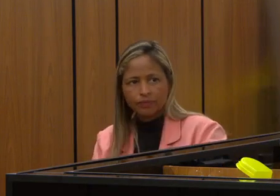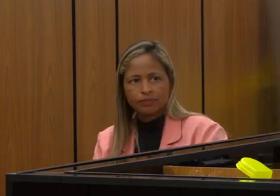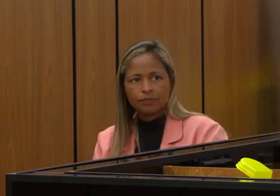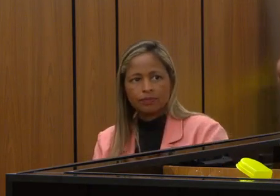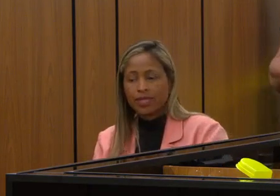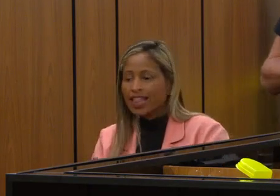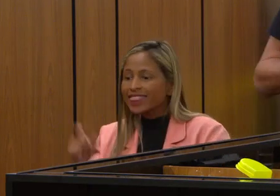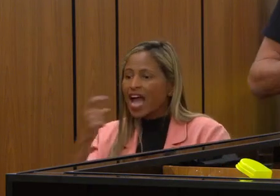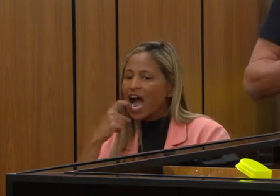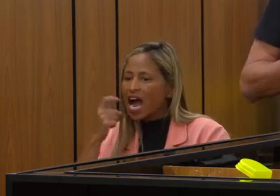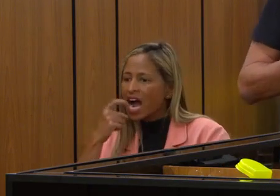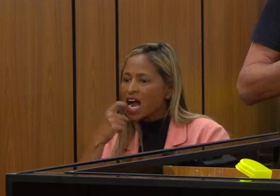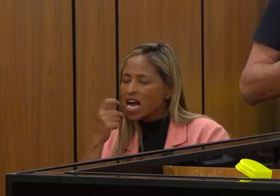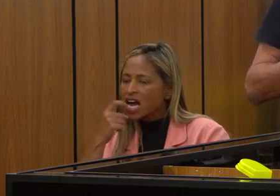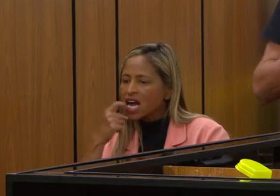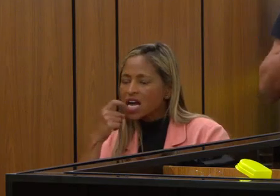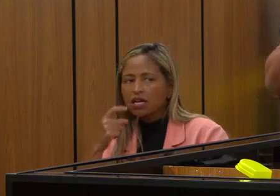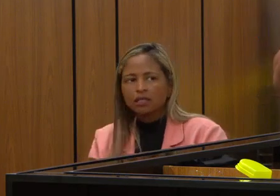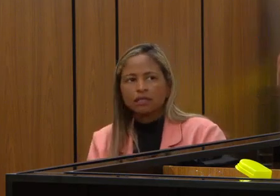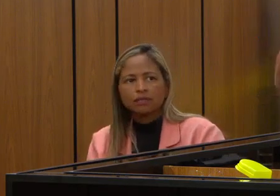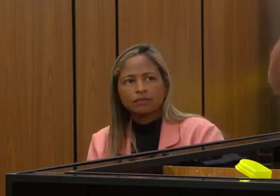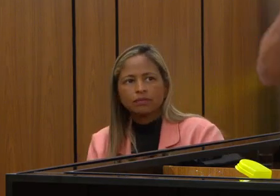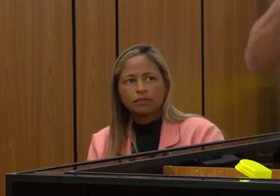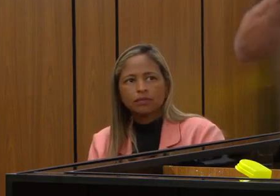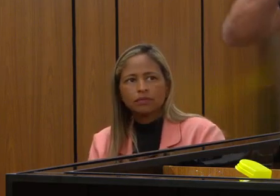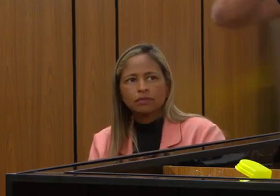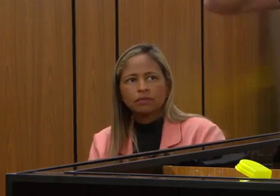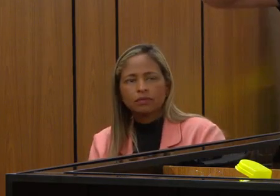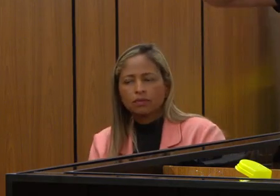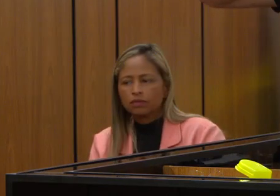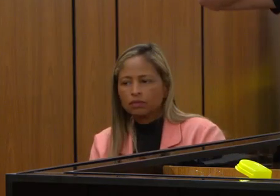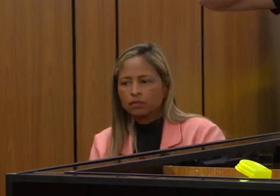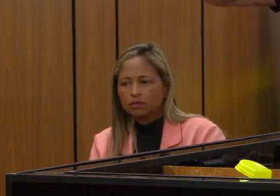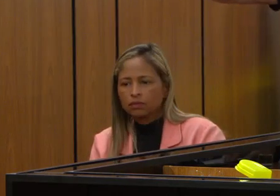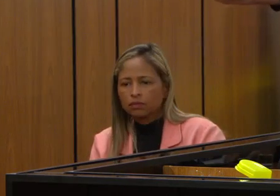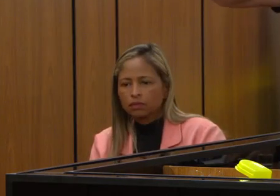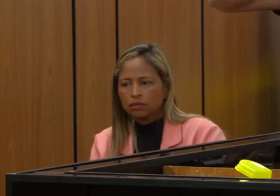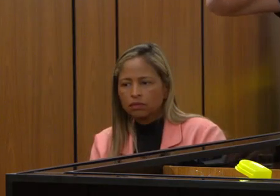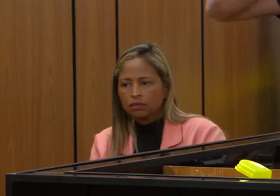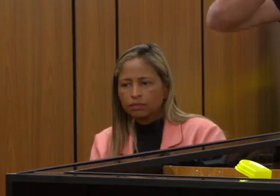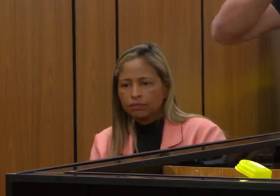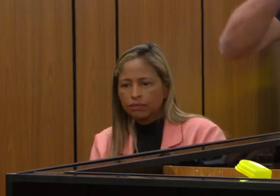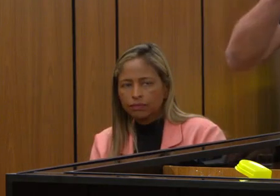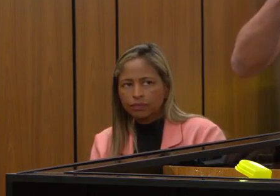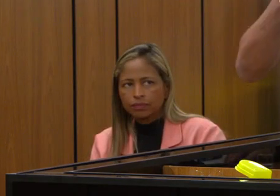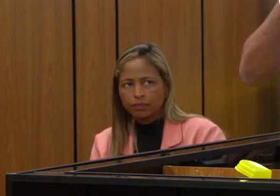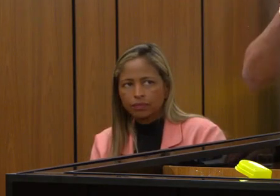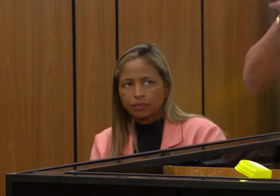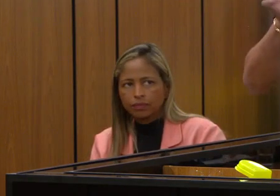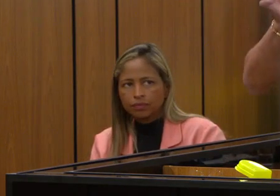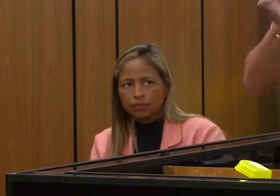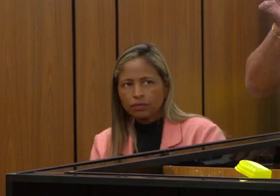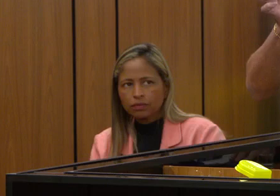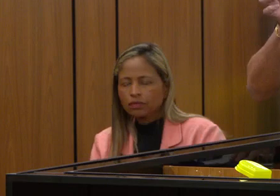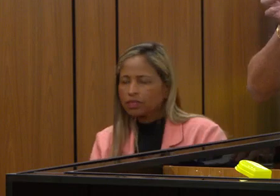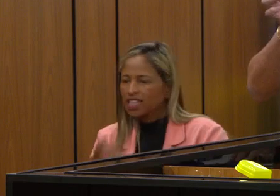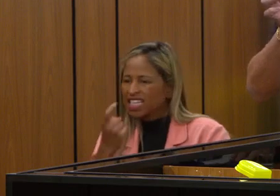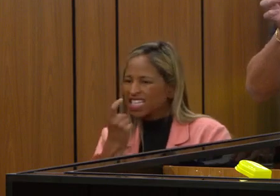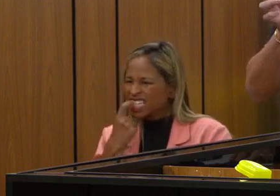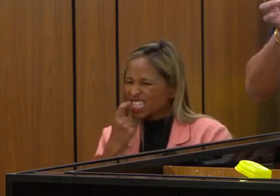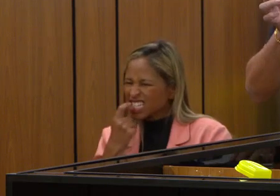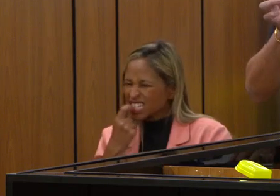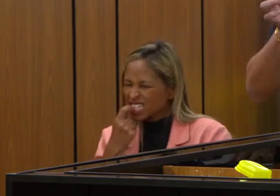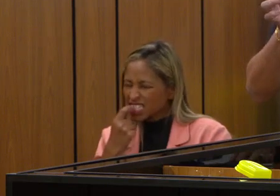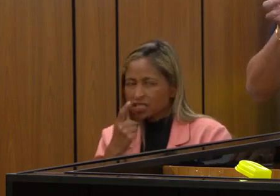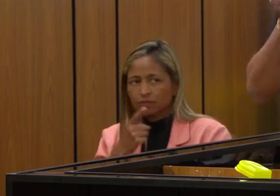esse aqui é um dente gente isso aqui é um dente esse dente ele é